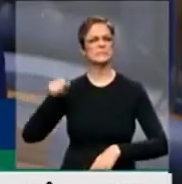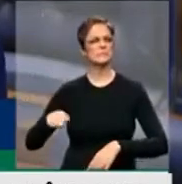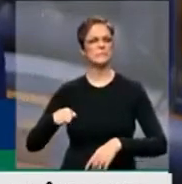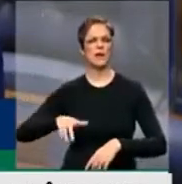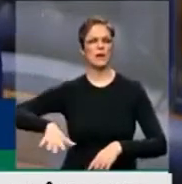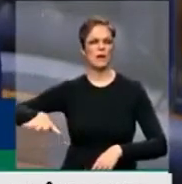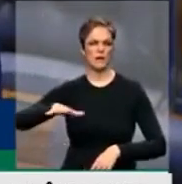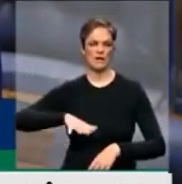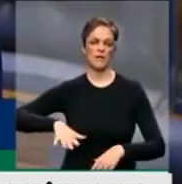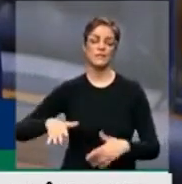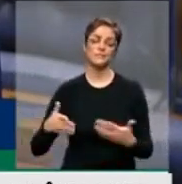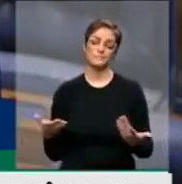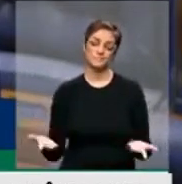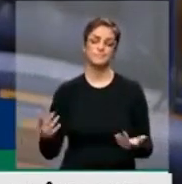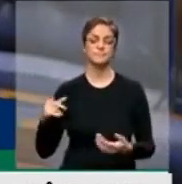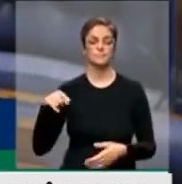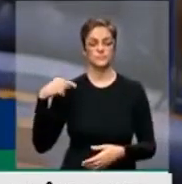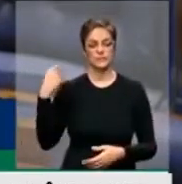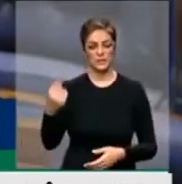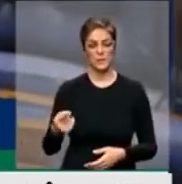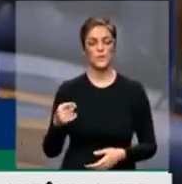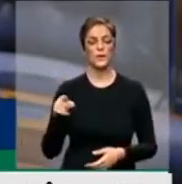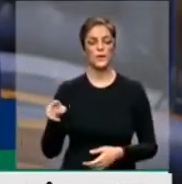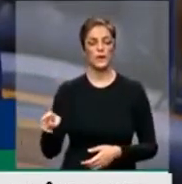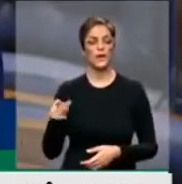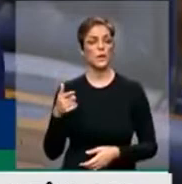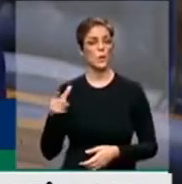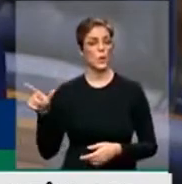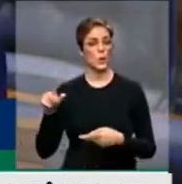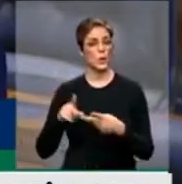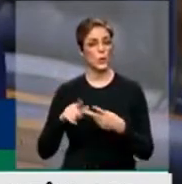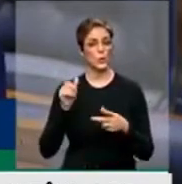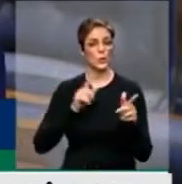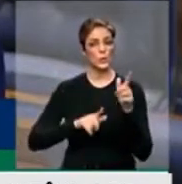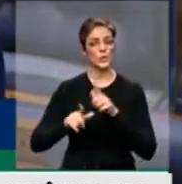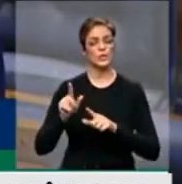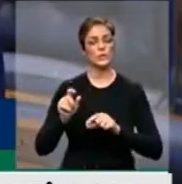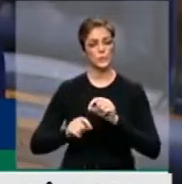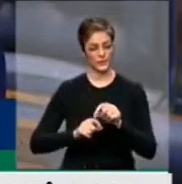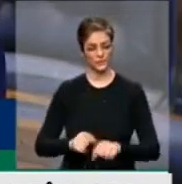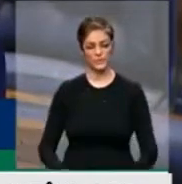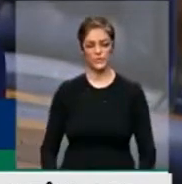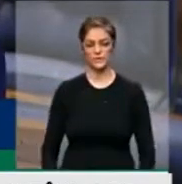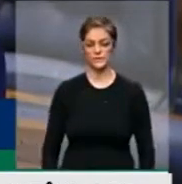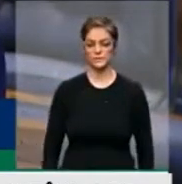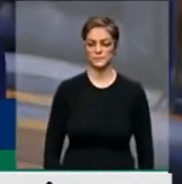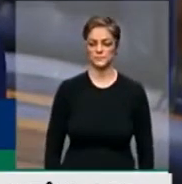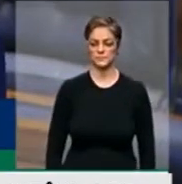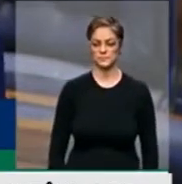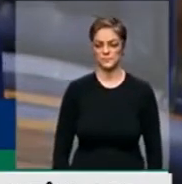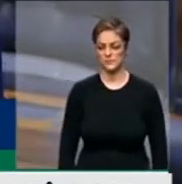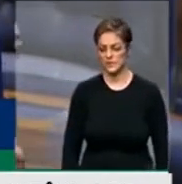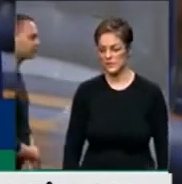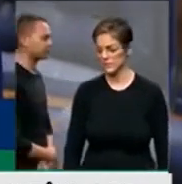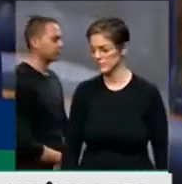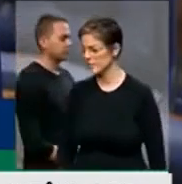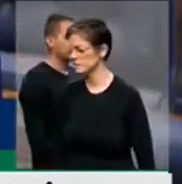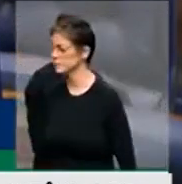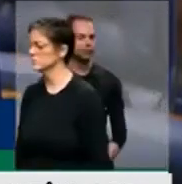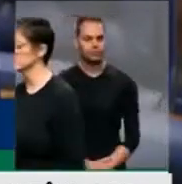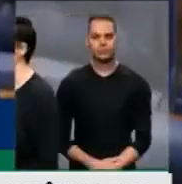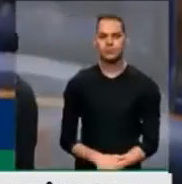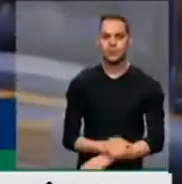a região tocantina. Em seguida, ele fez um outro grande investimento, fundou vários cursos